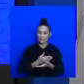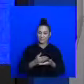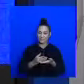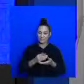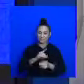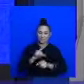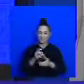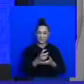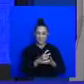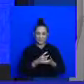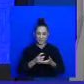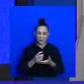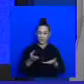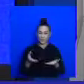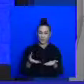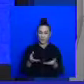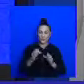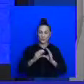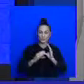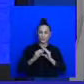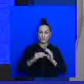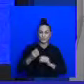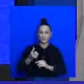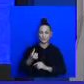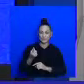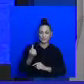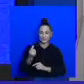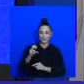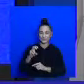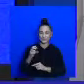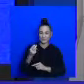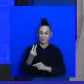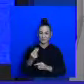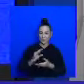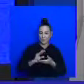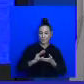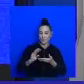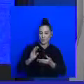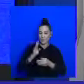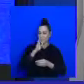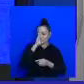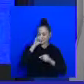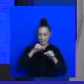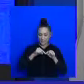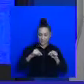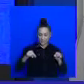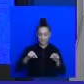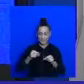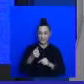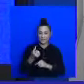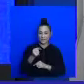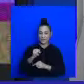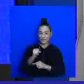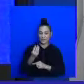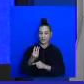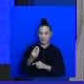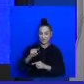agora o sorteio da Quina. Hoje é o concurso 6.152, com prêmio principal de